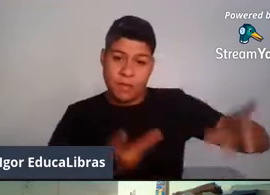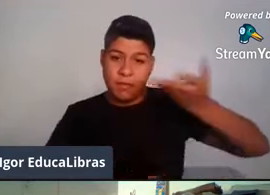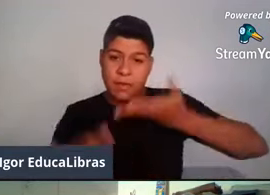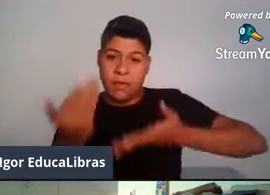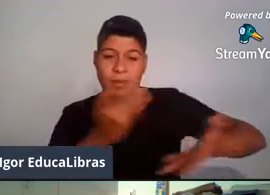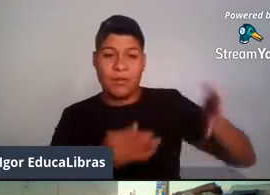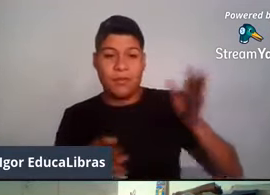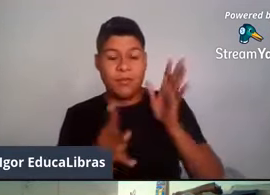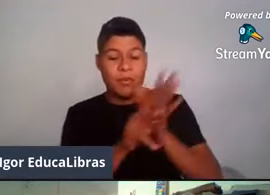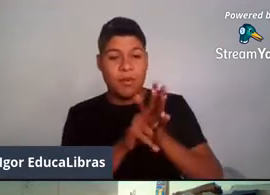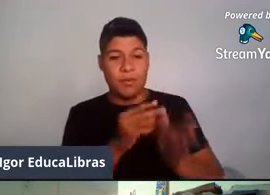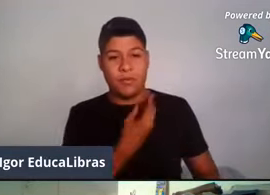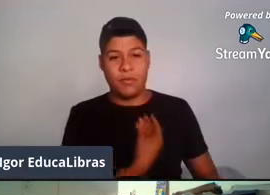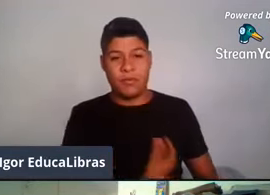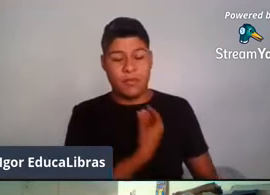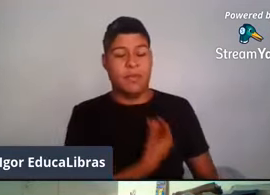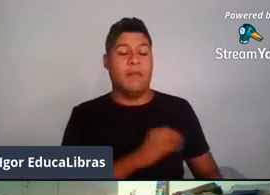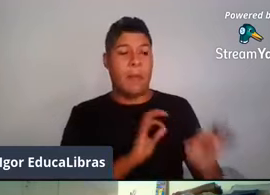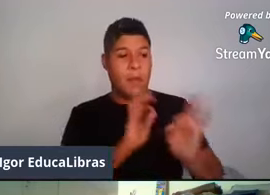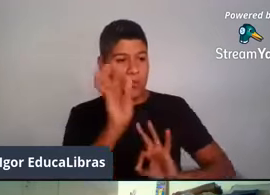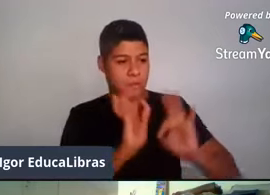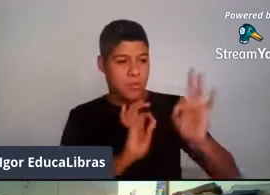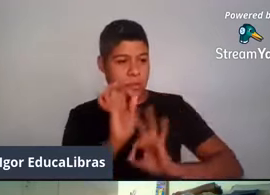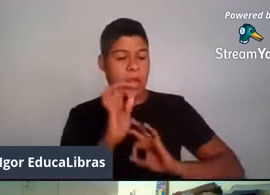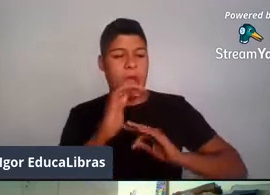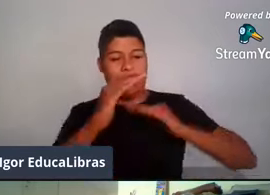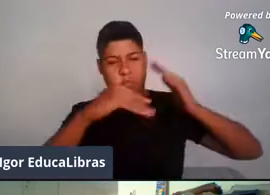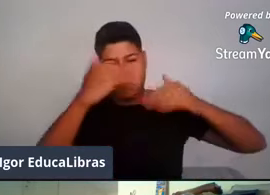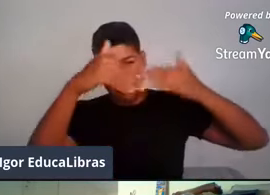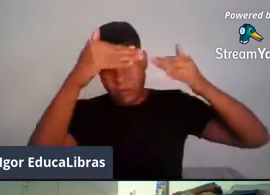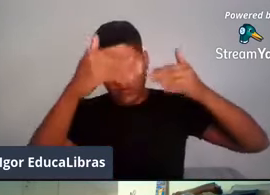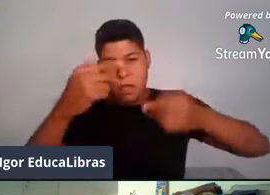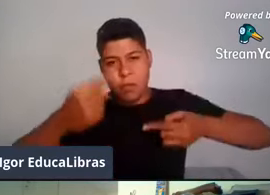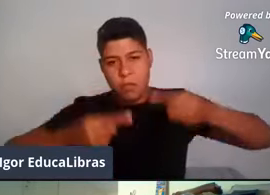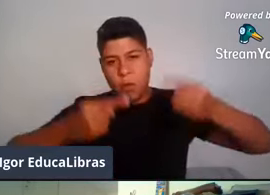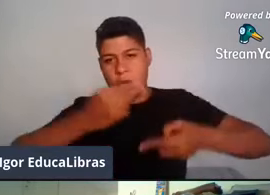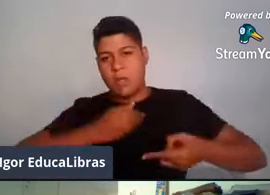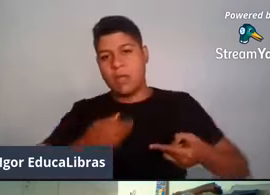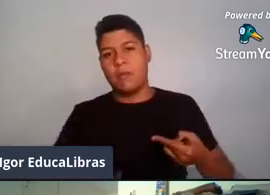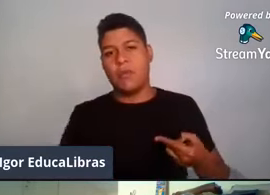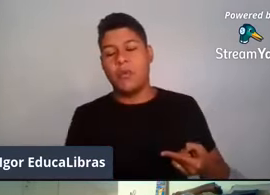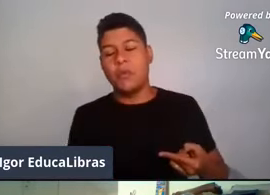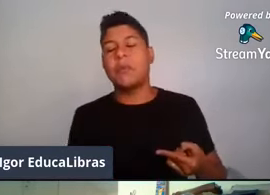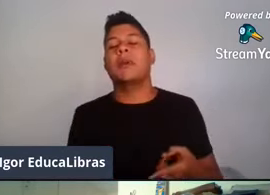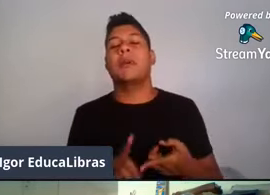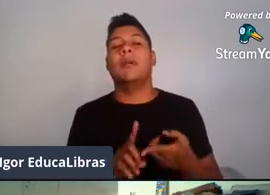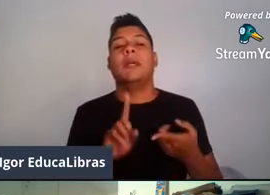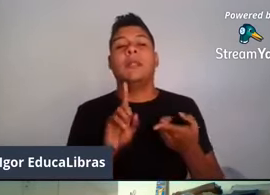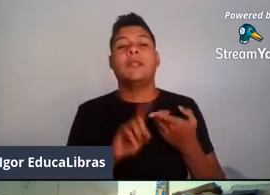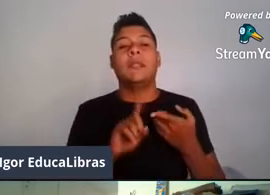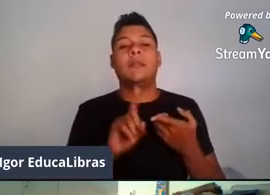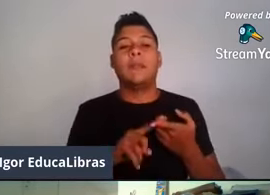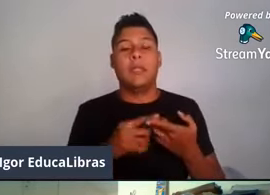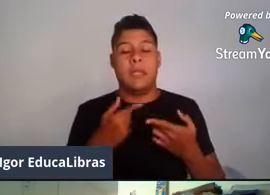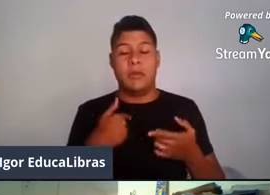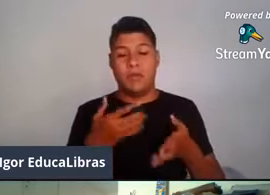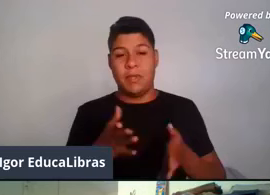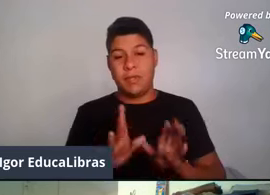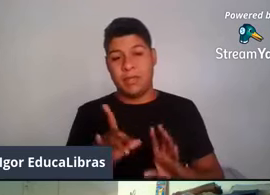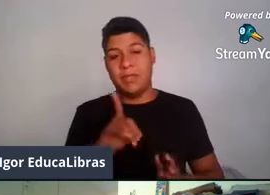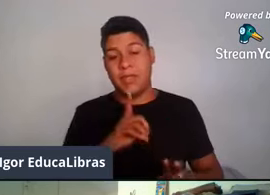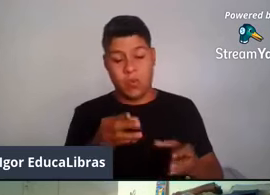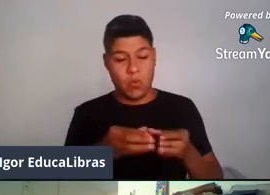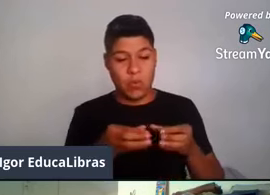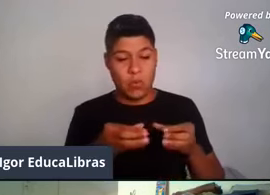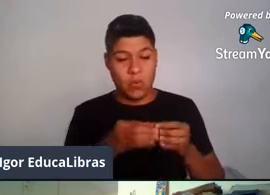questões relacionadas à construção, à execução de políticas públicas. Na década que eu nasci, existia um grupo